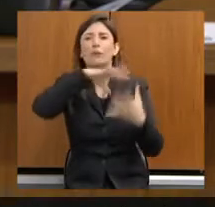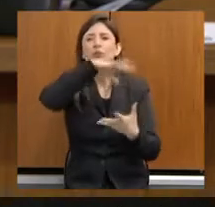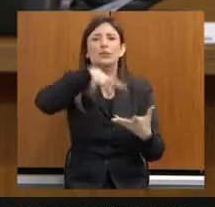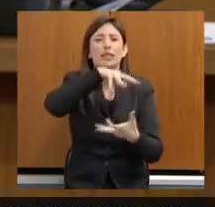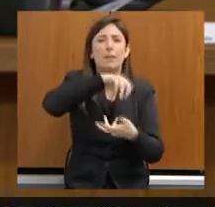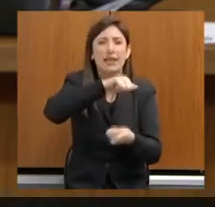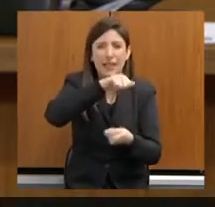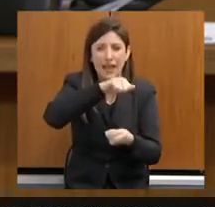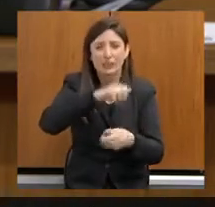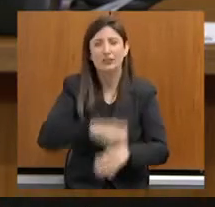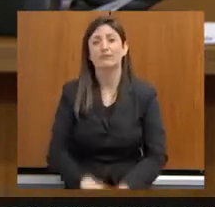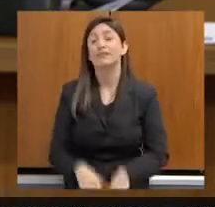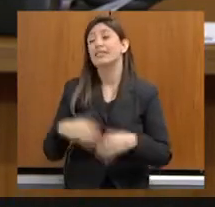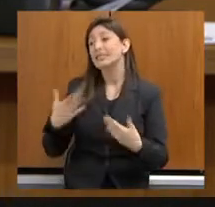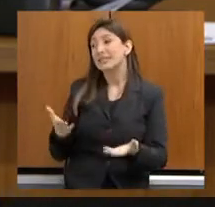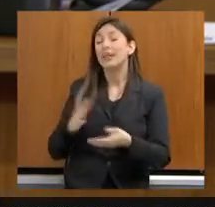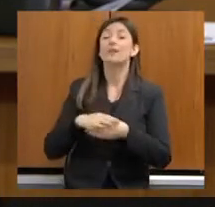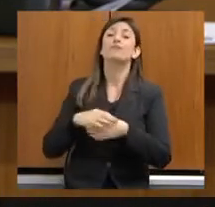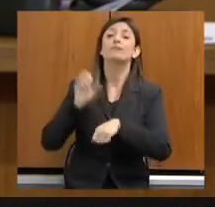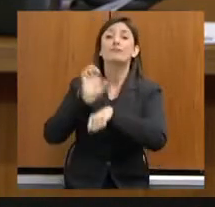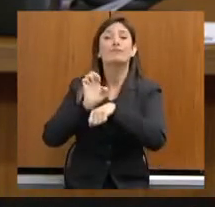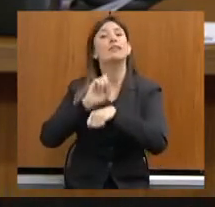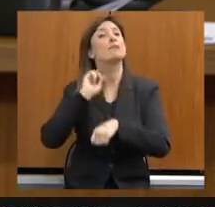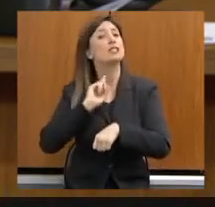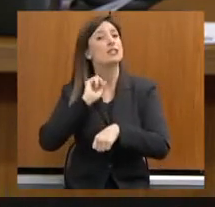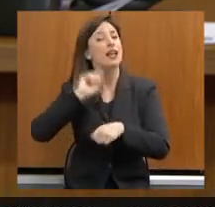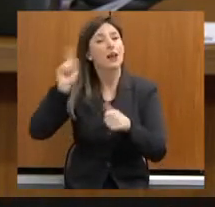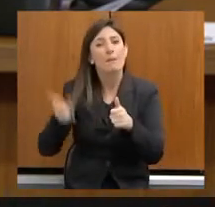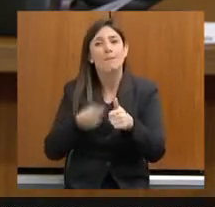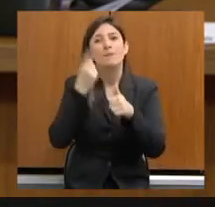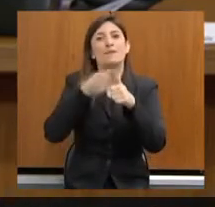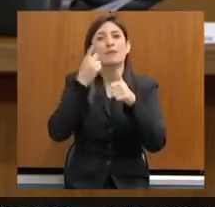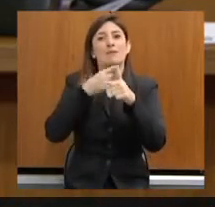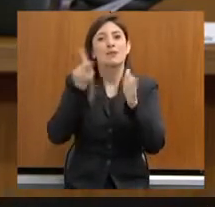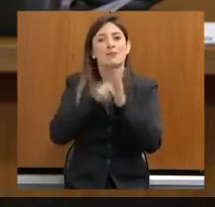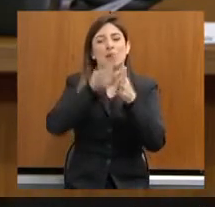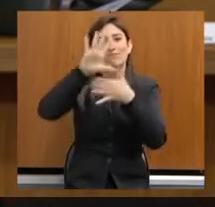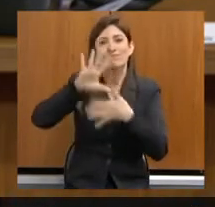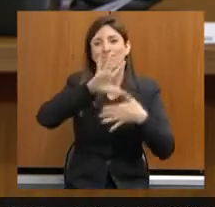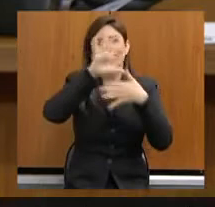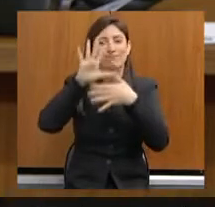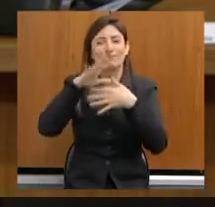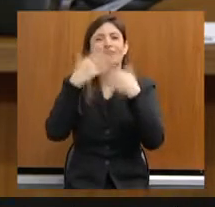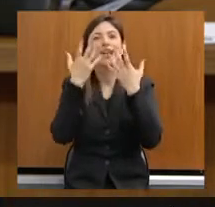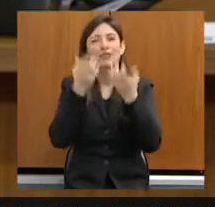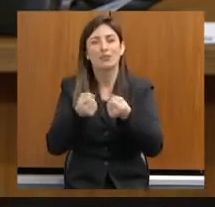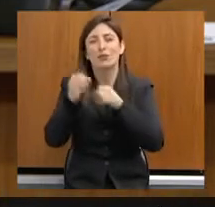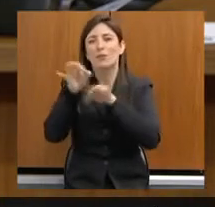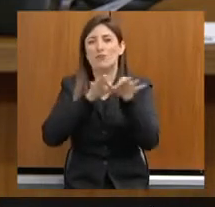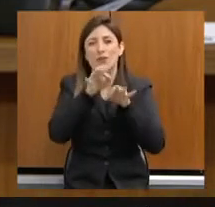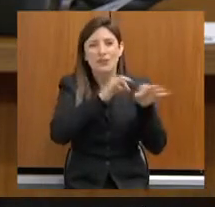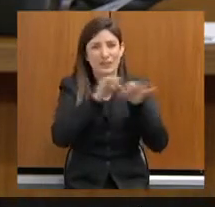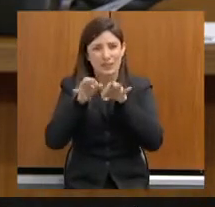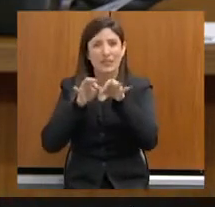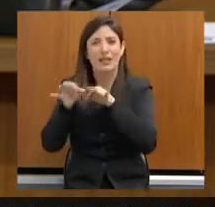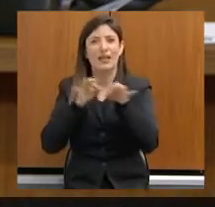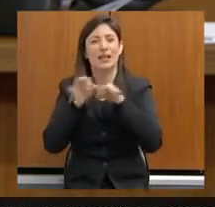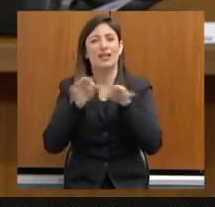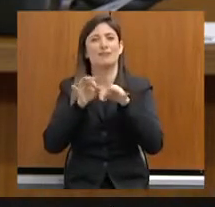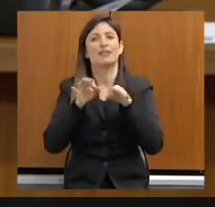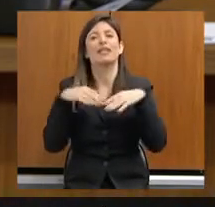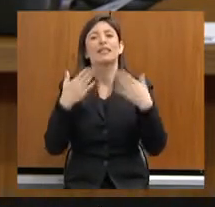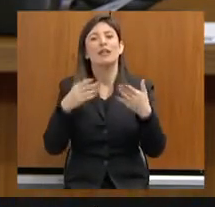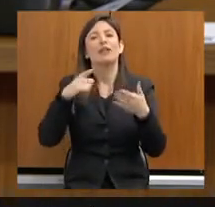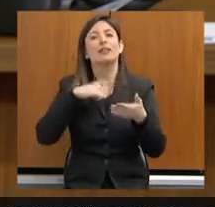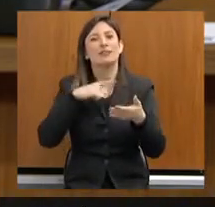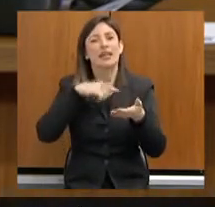estado da América Latina aderiram ao programa é este o Ciro e nós temos uma estão muito Estreita da